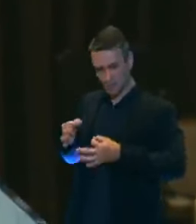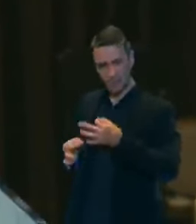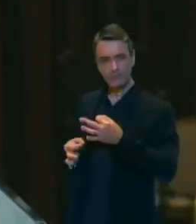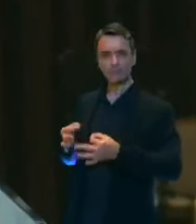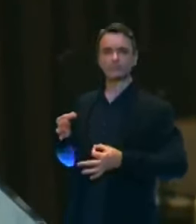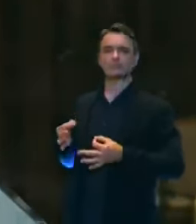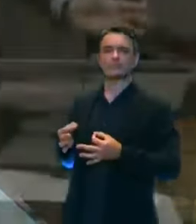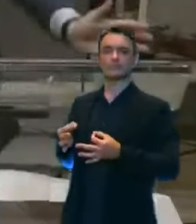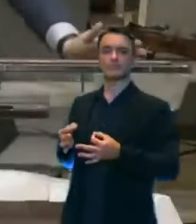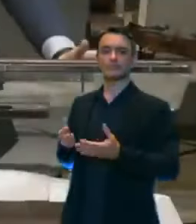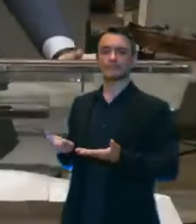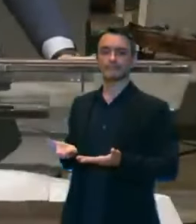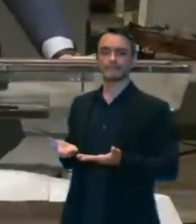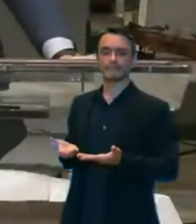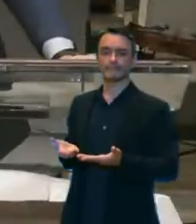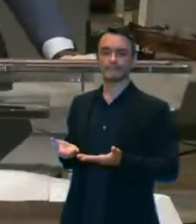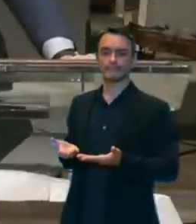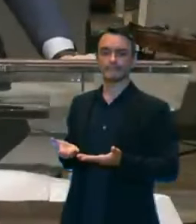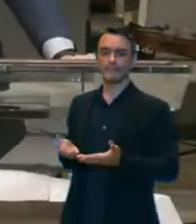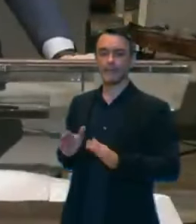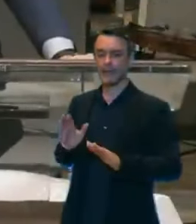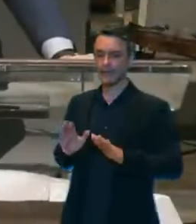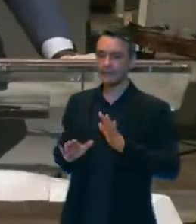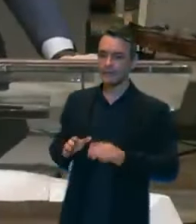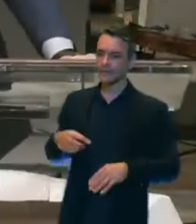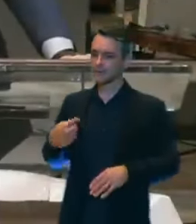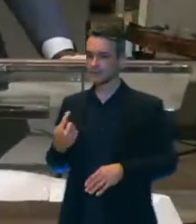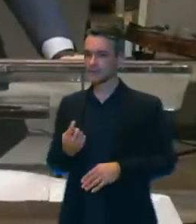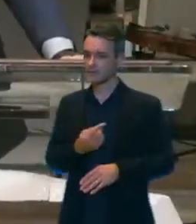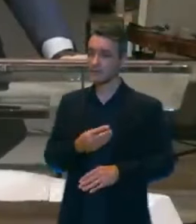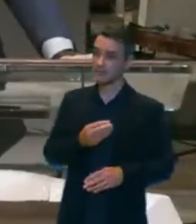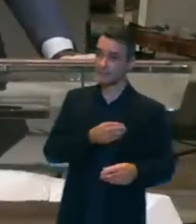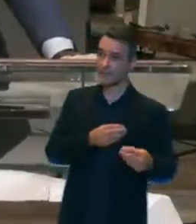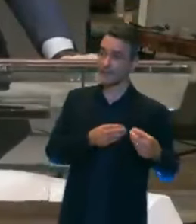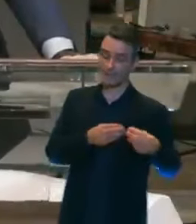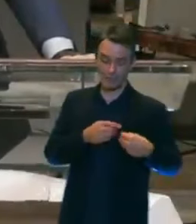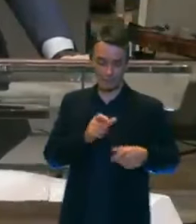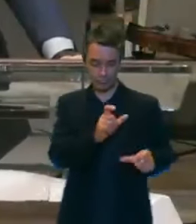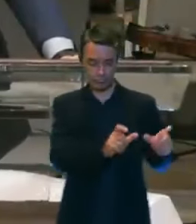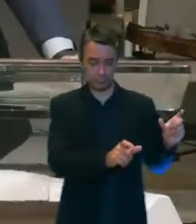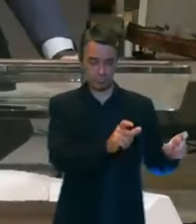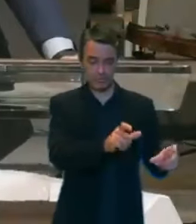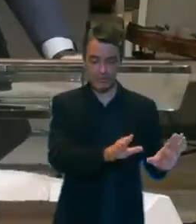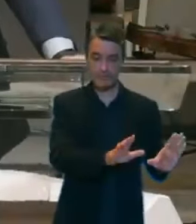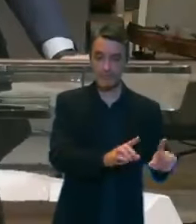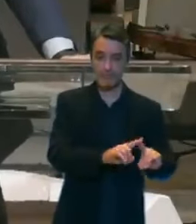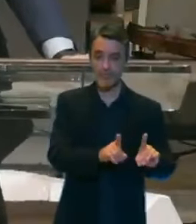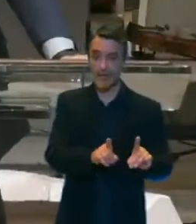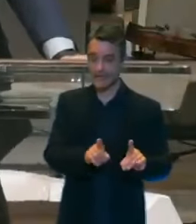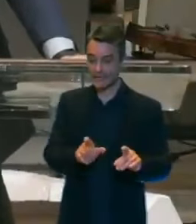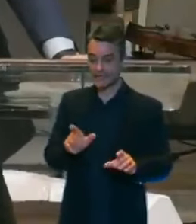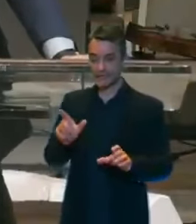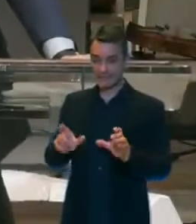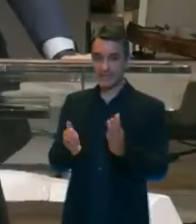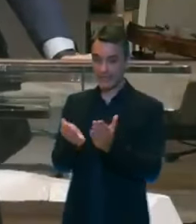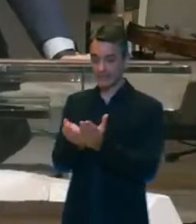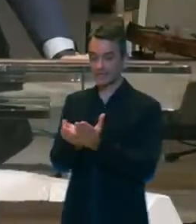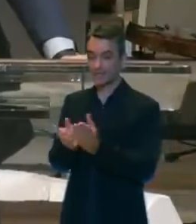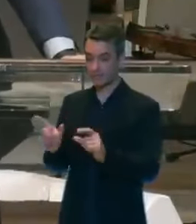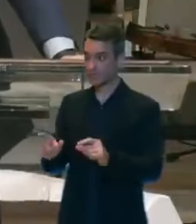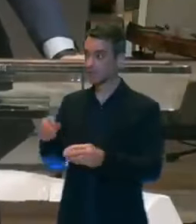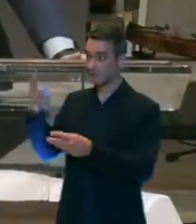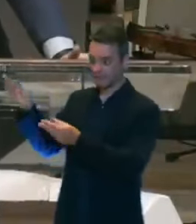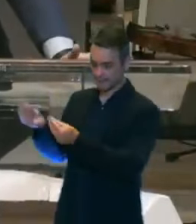A desventura persegue os pecadores, mas os justos serão galardoados com o bem.